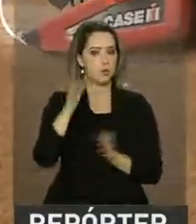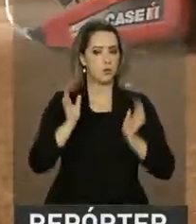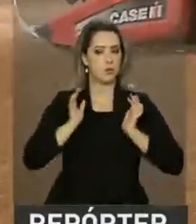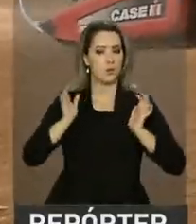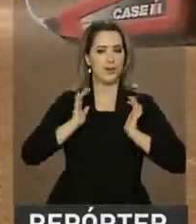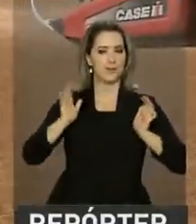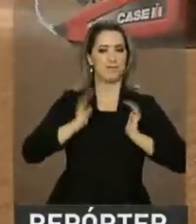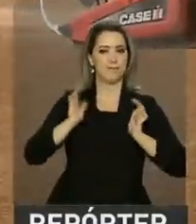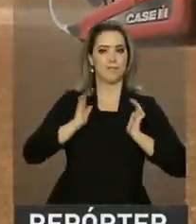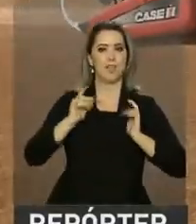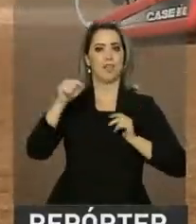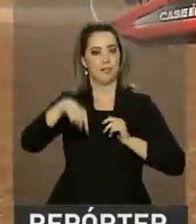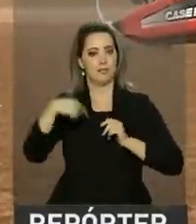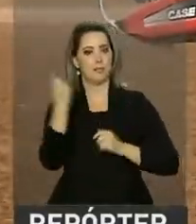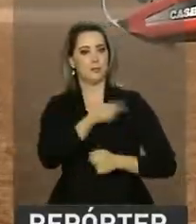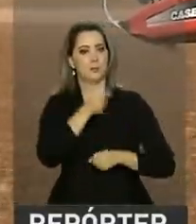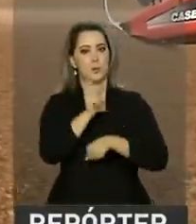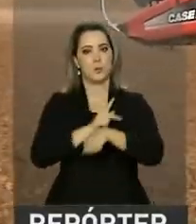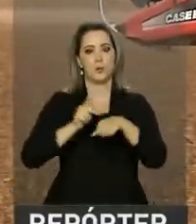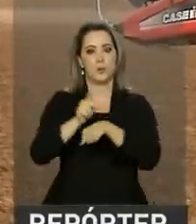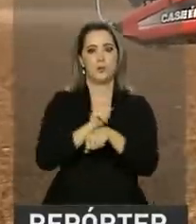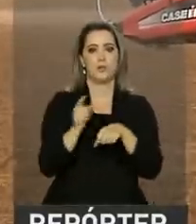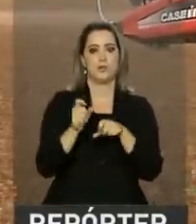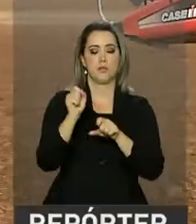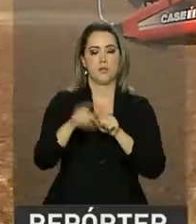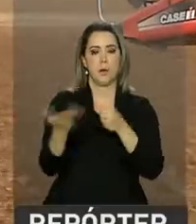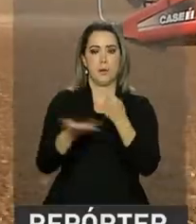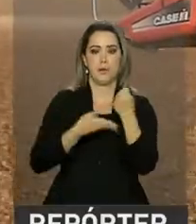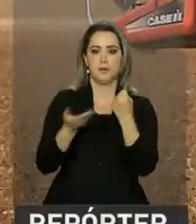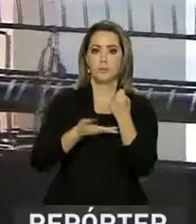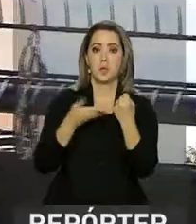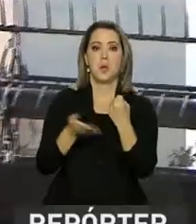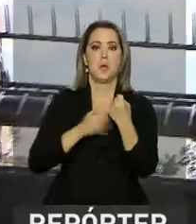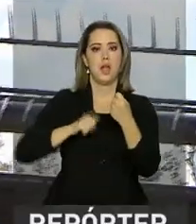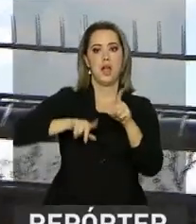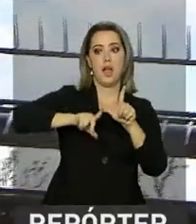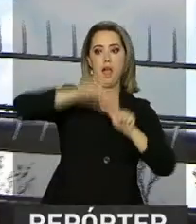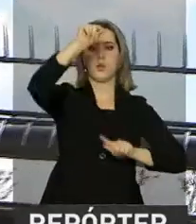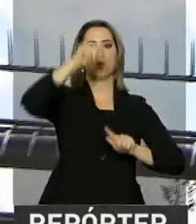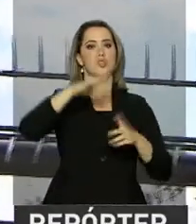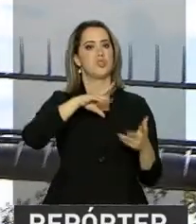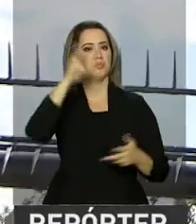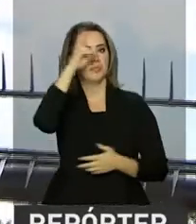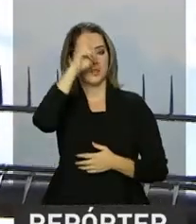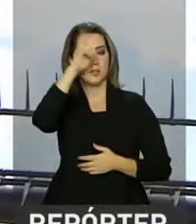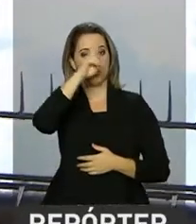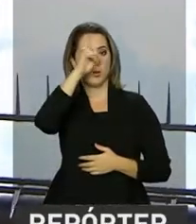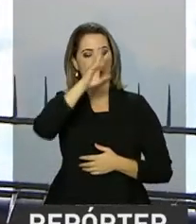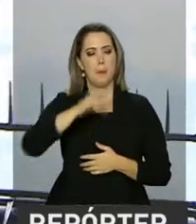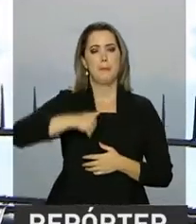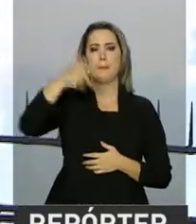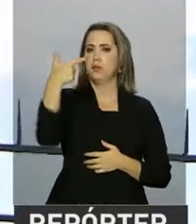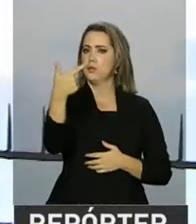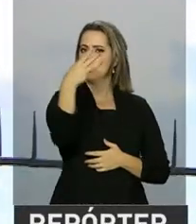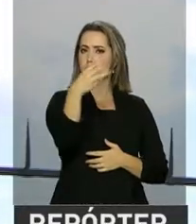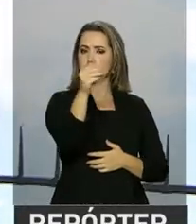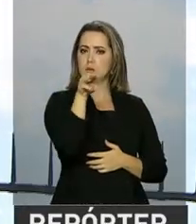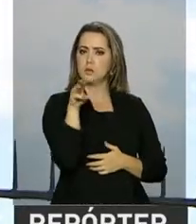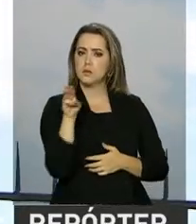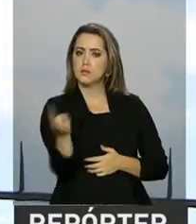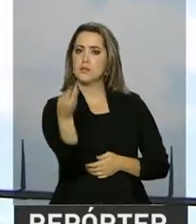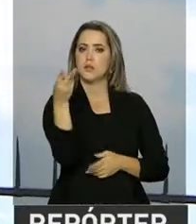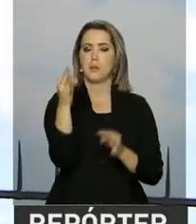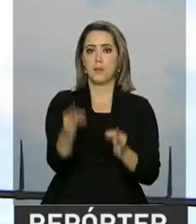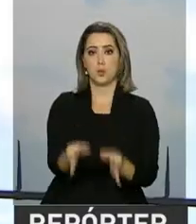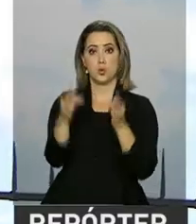e serviços produzidos no país ea safra que se encerra é a maior da história mais de 230 milhões de toneladas